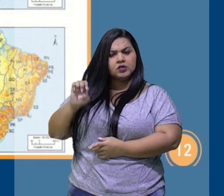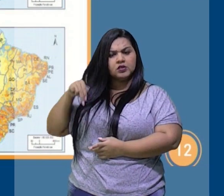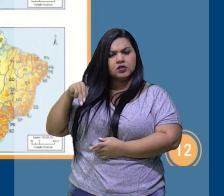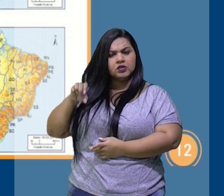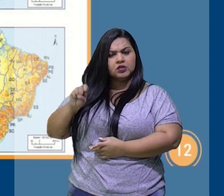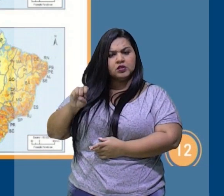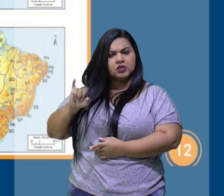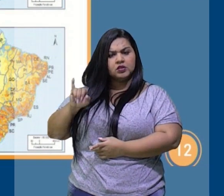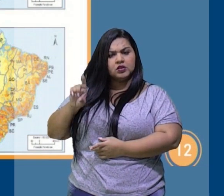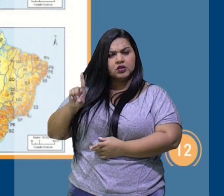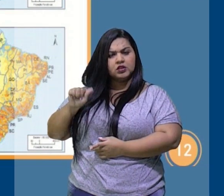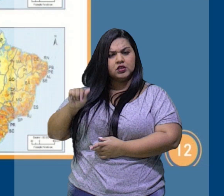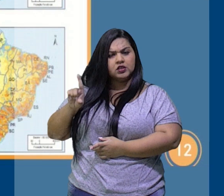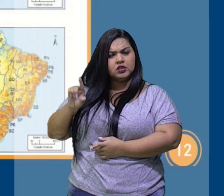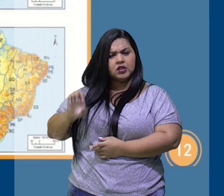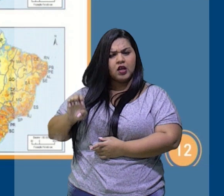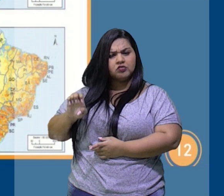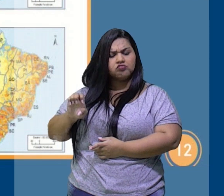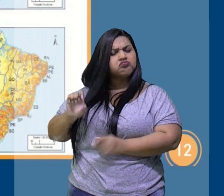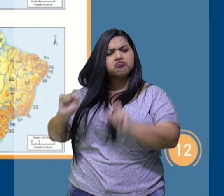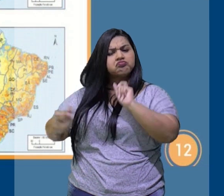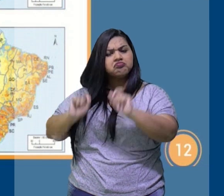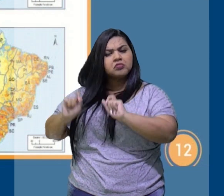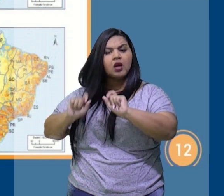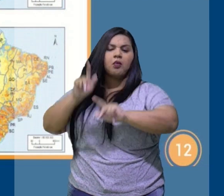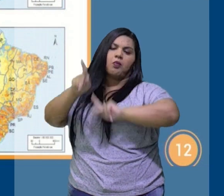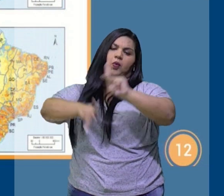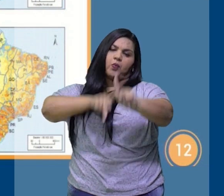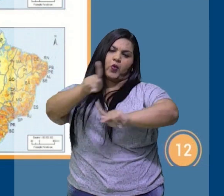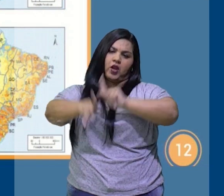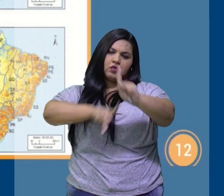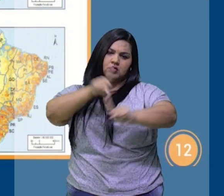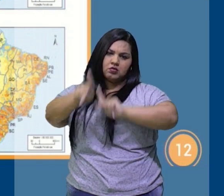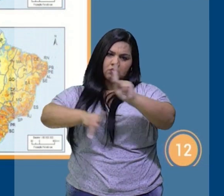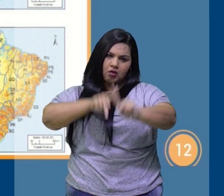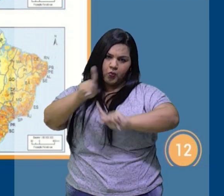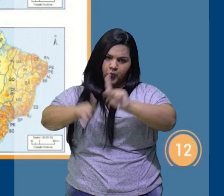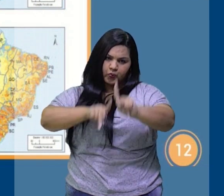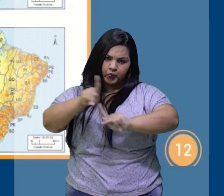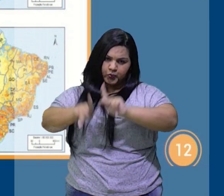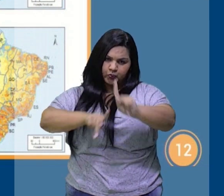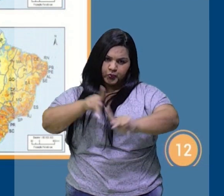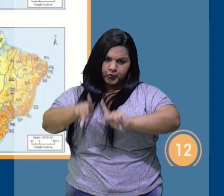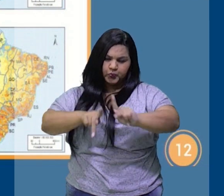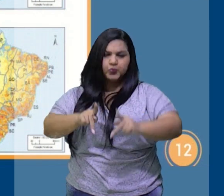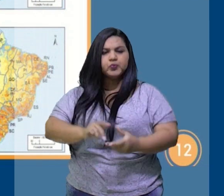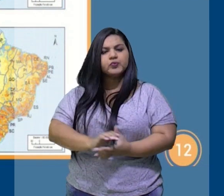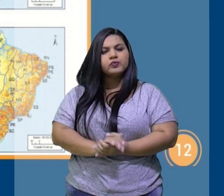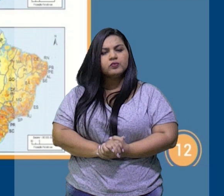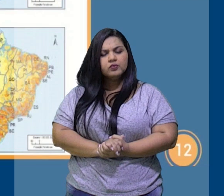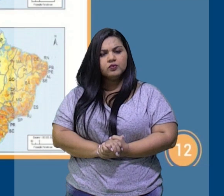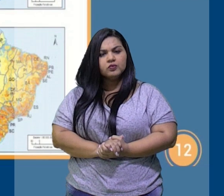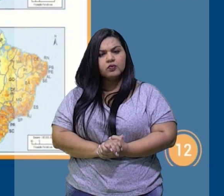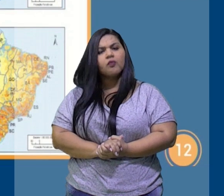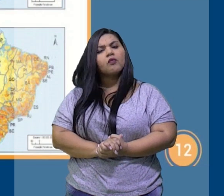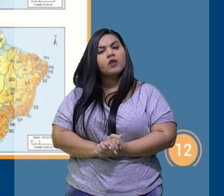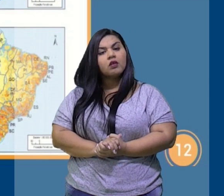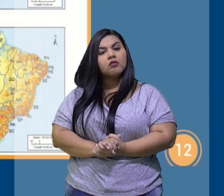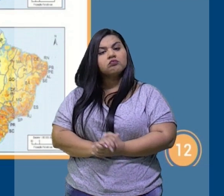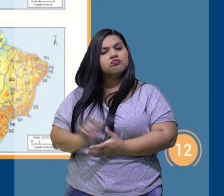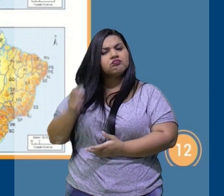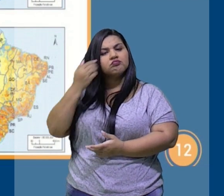a população, gente. Então, quando você ouvir falar aqui de densidade demográfica, você já sabe que está